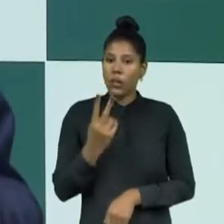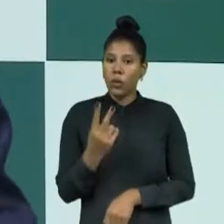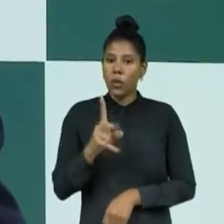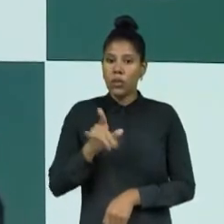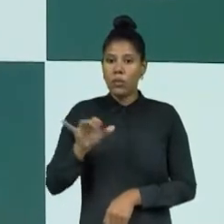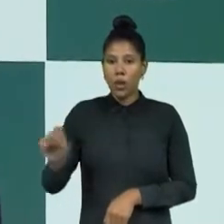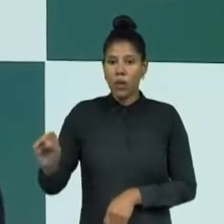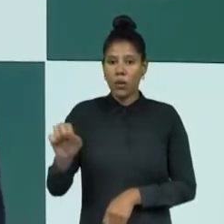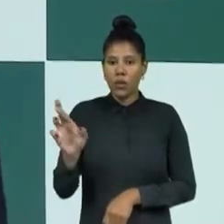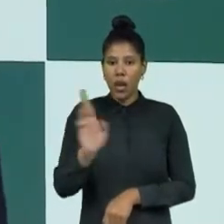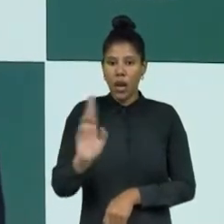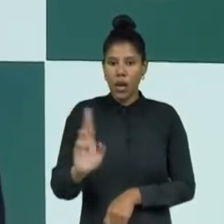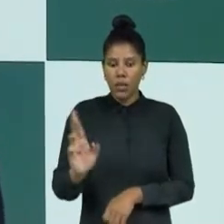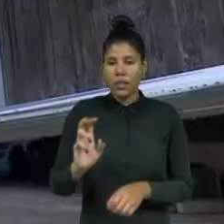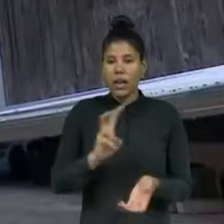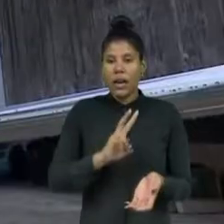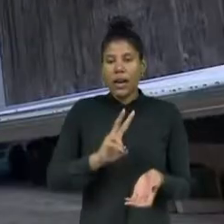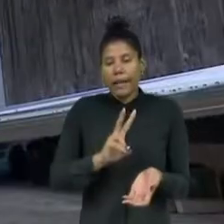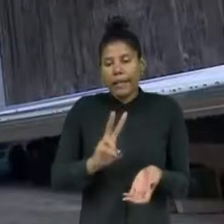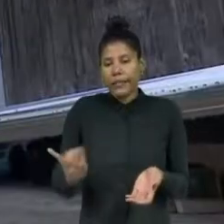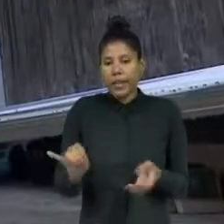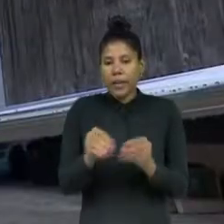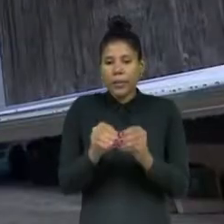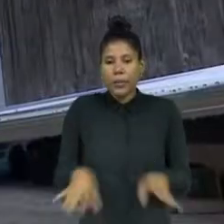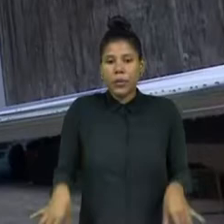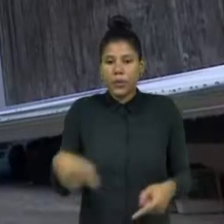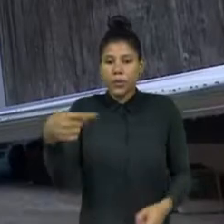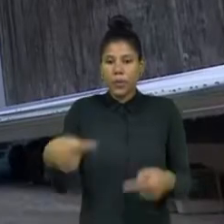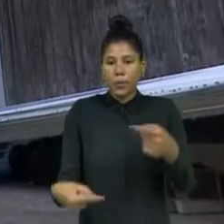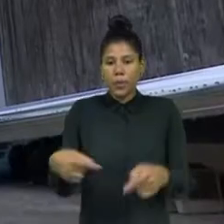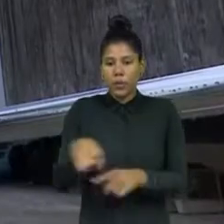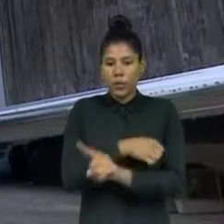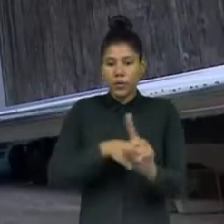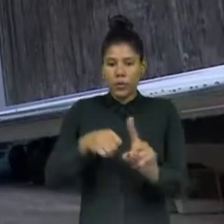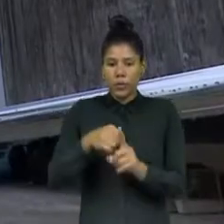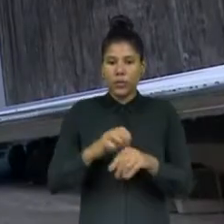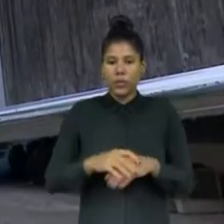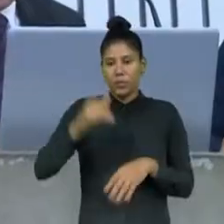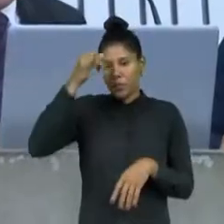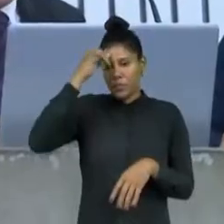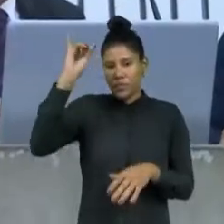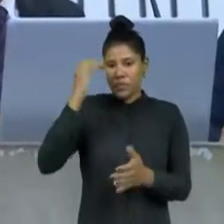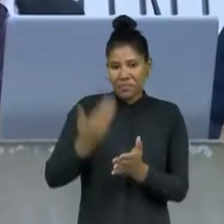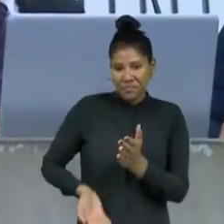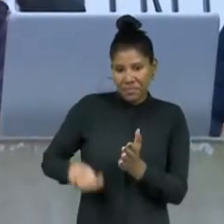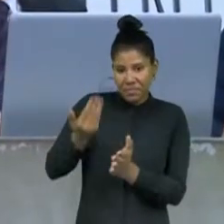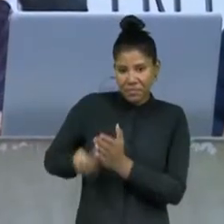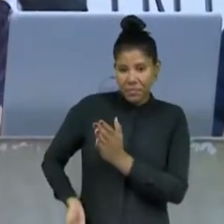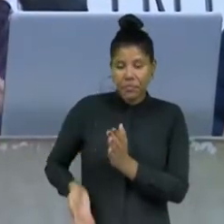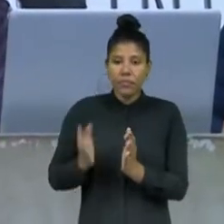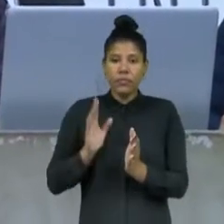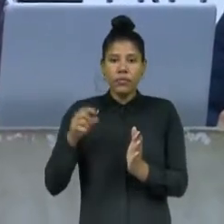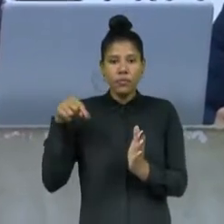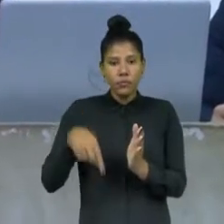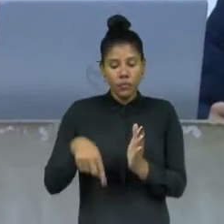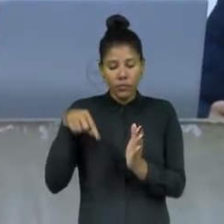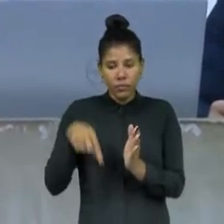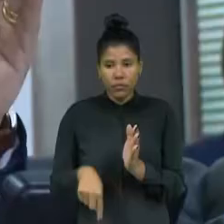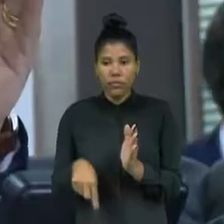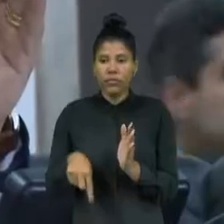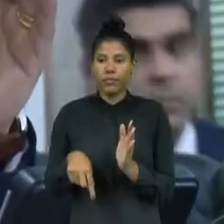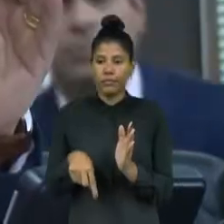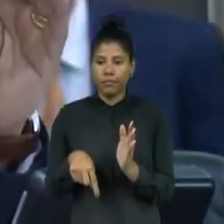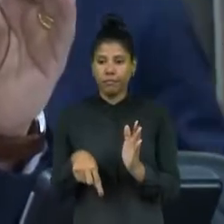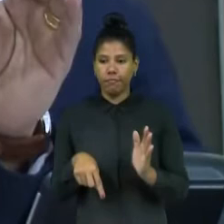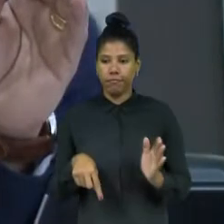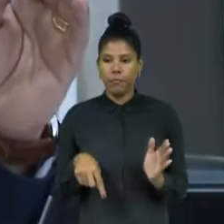E isso atinge, obviamente, várias políticas sociais. Para evitar parte dessa perda dos recursos, o Executivo enviou para a Assembleia Legislativa